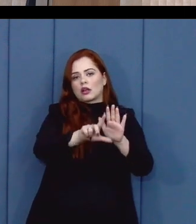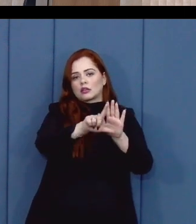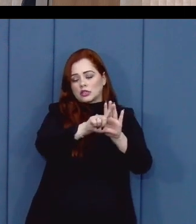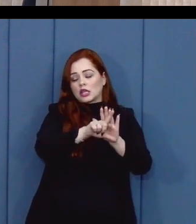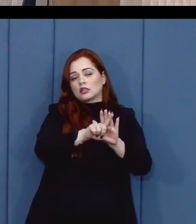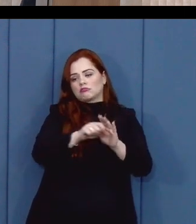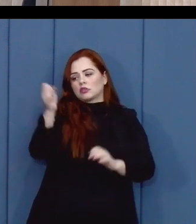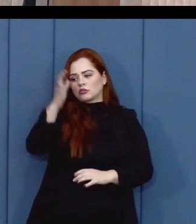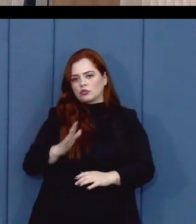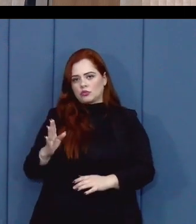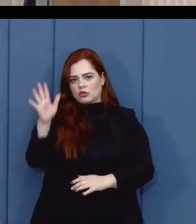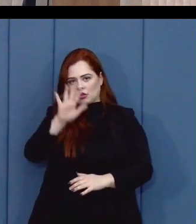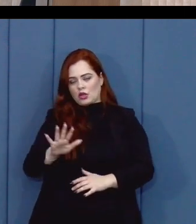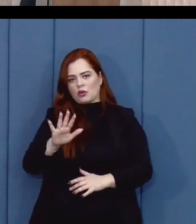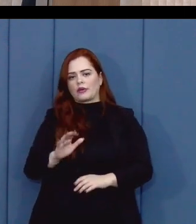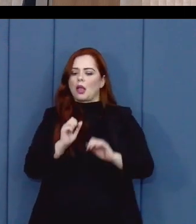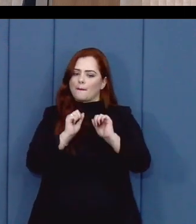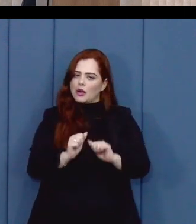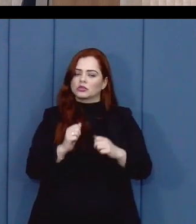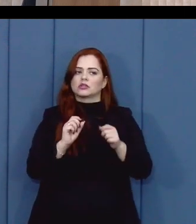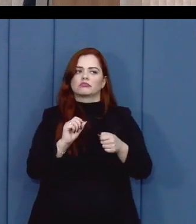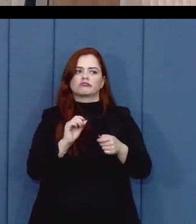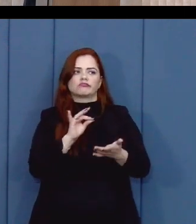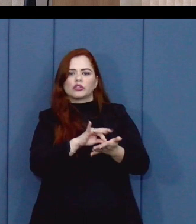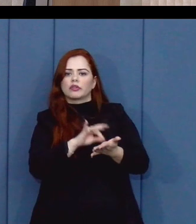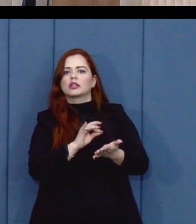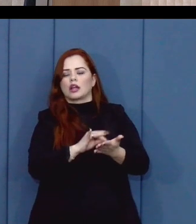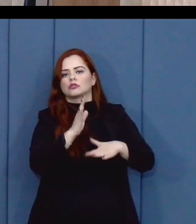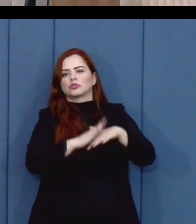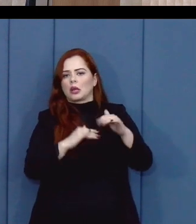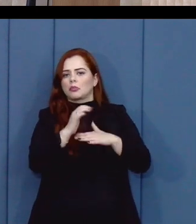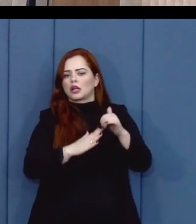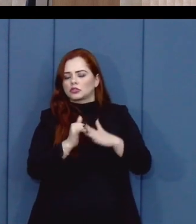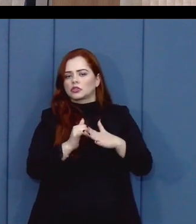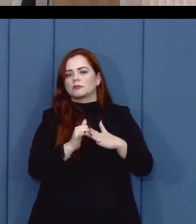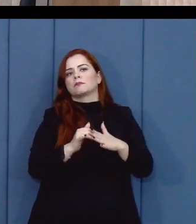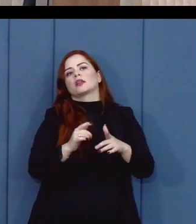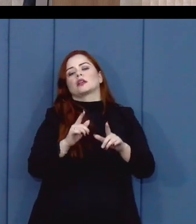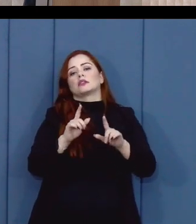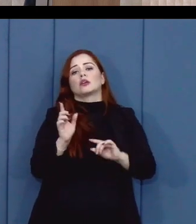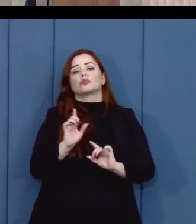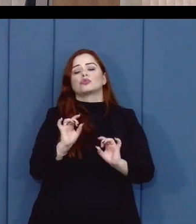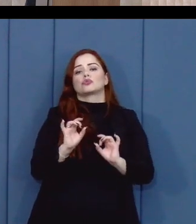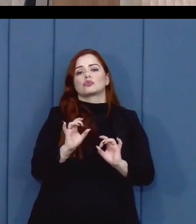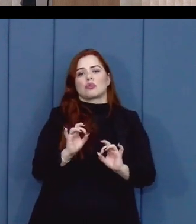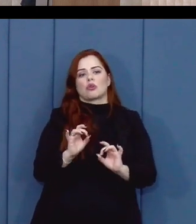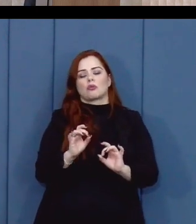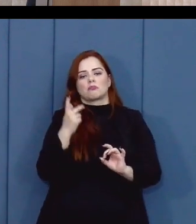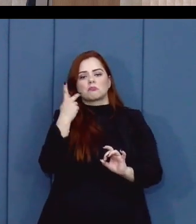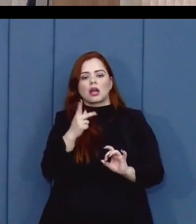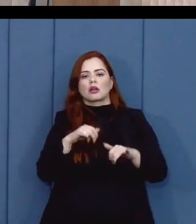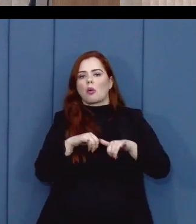seja, fazer com que a gente possa, na prática, se utilizar melhor das normas Codex, não somente para efeito